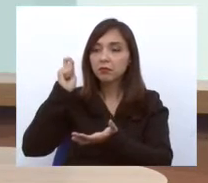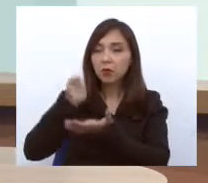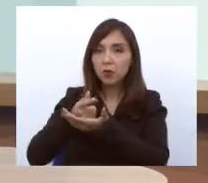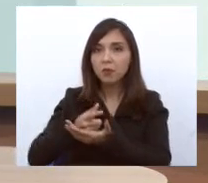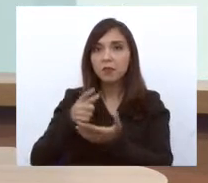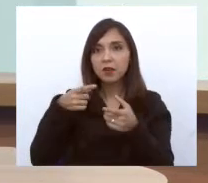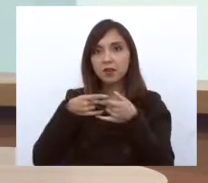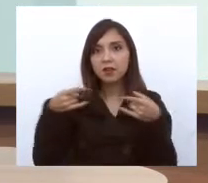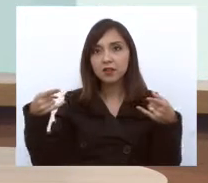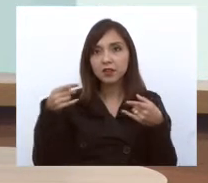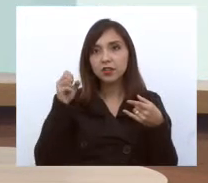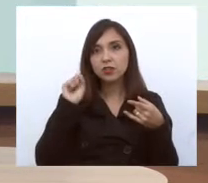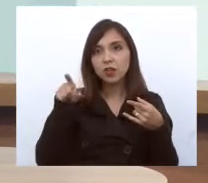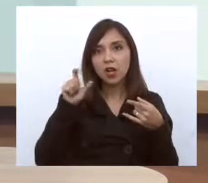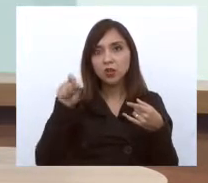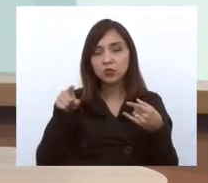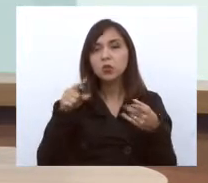quebrada,